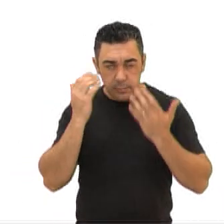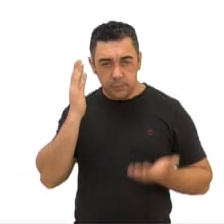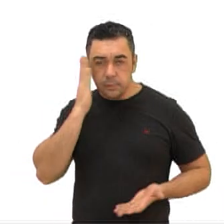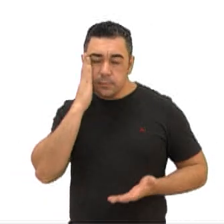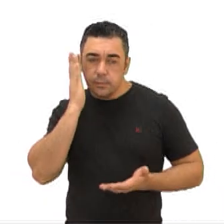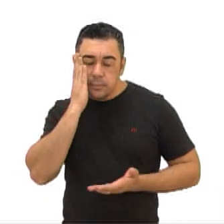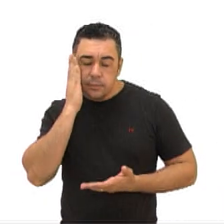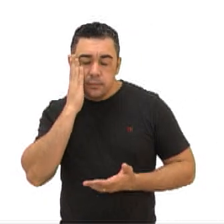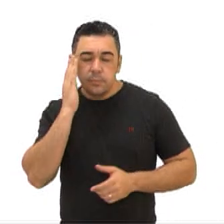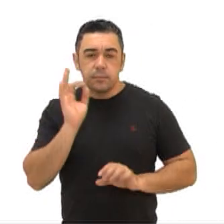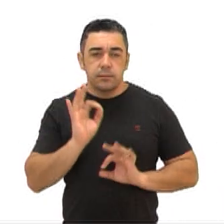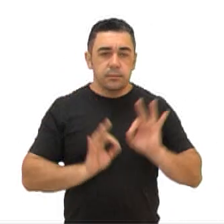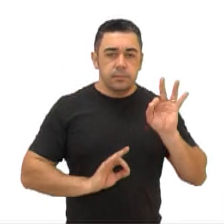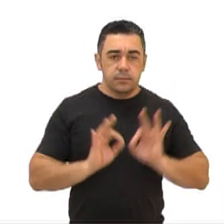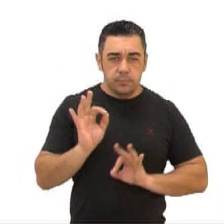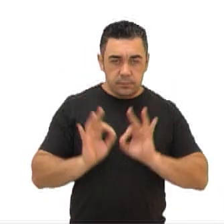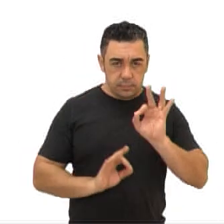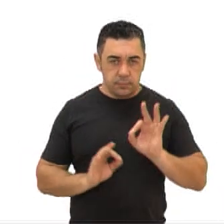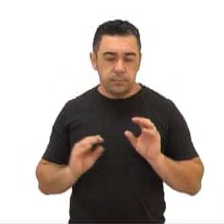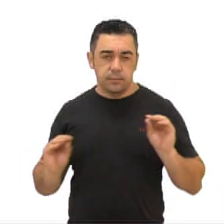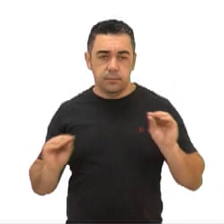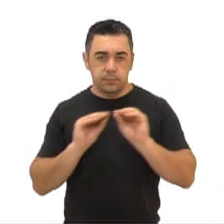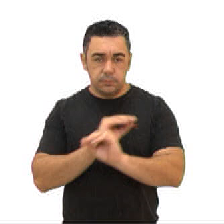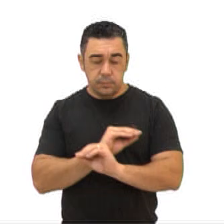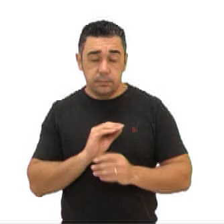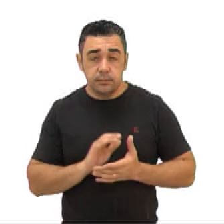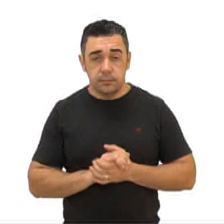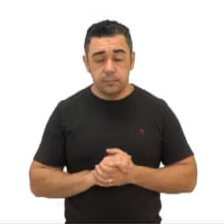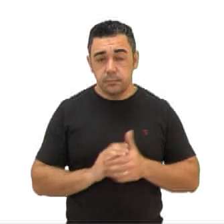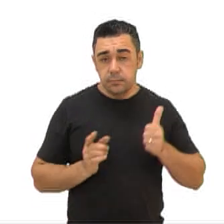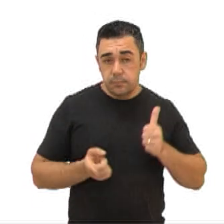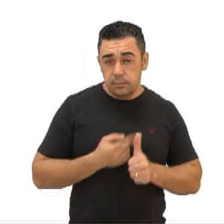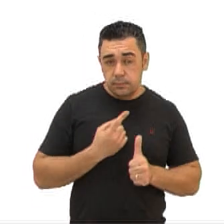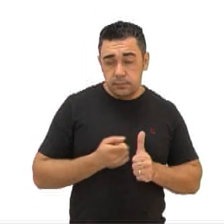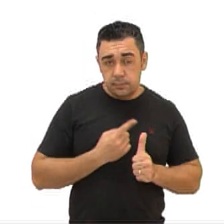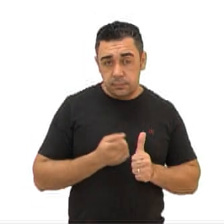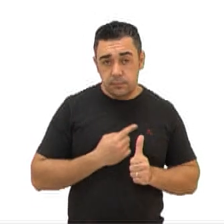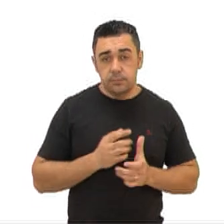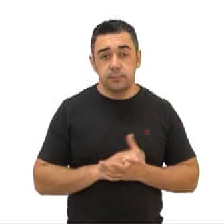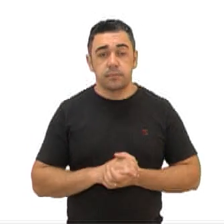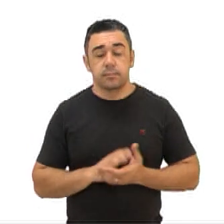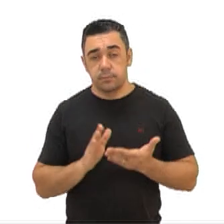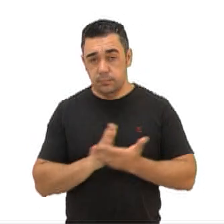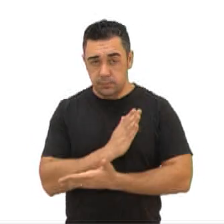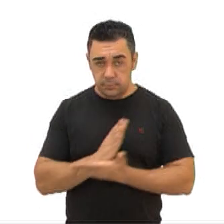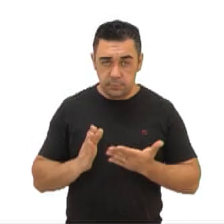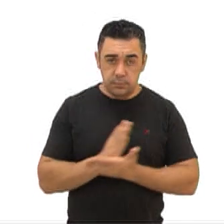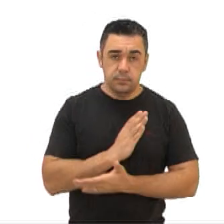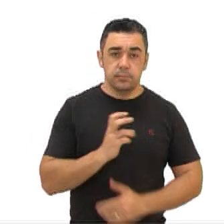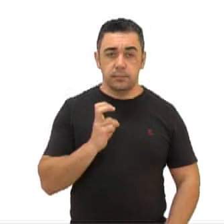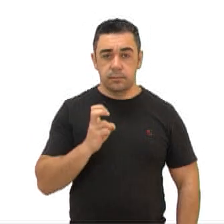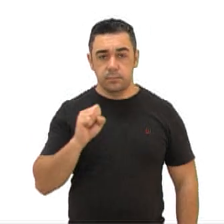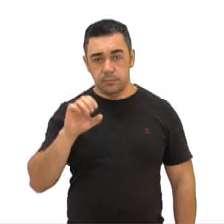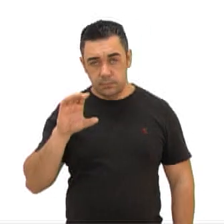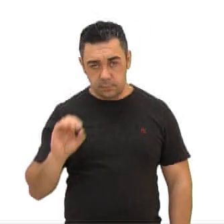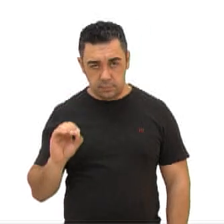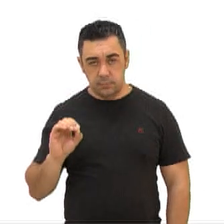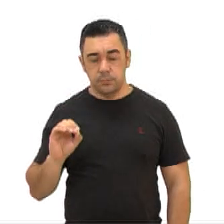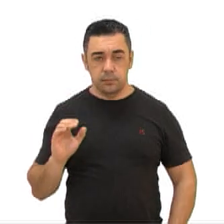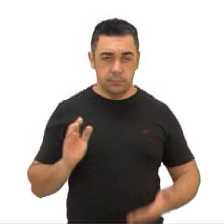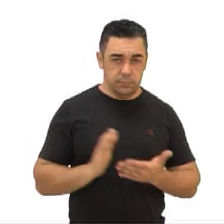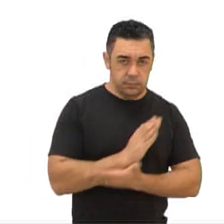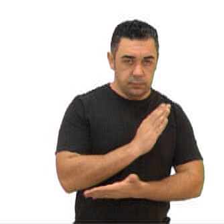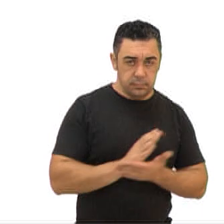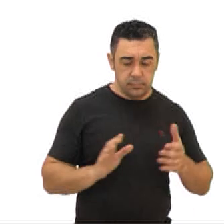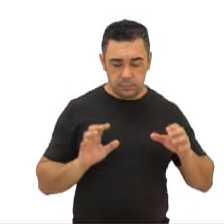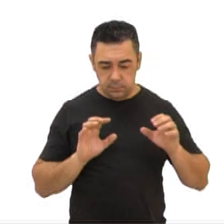relevantes para que você monte a sua expressão. Primeira informação que ele passa: distribua 580 laranjas em duas